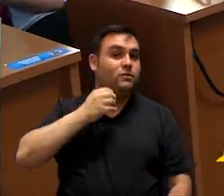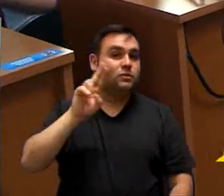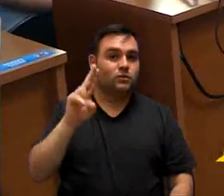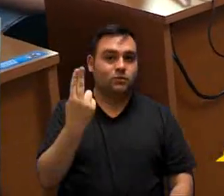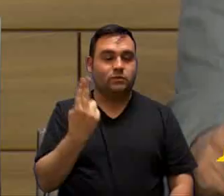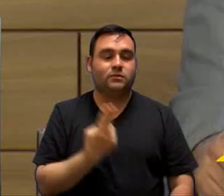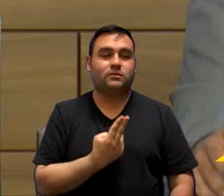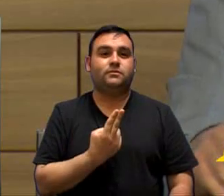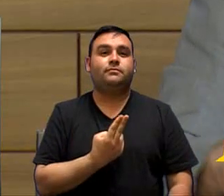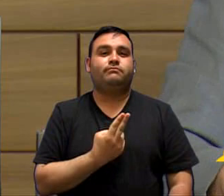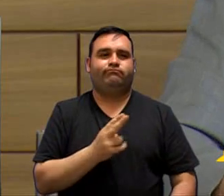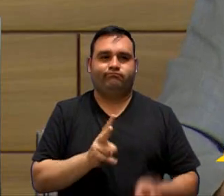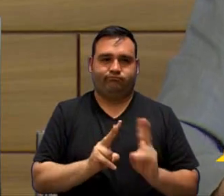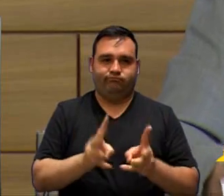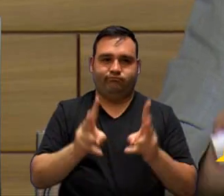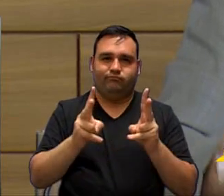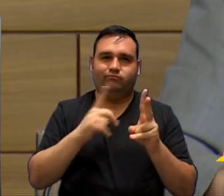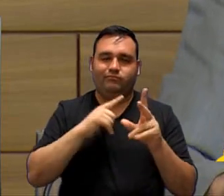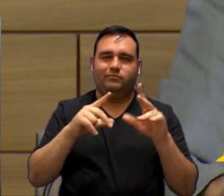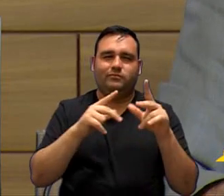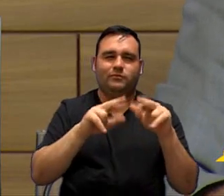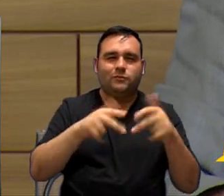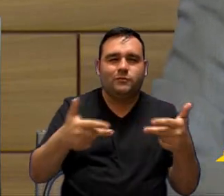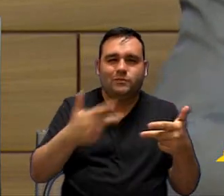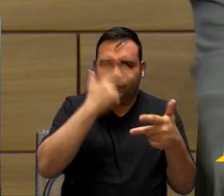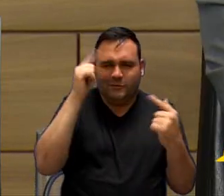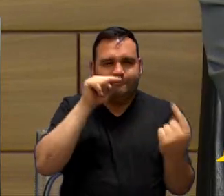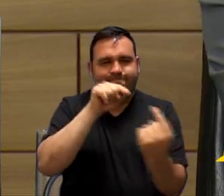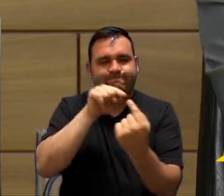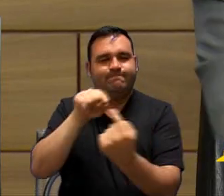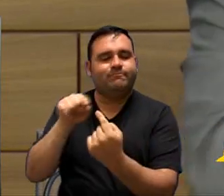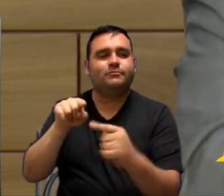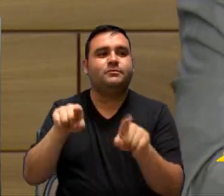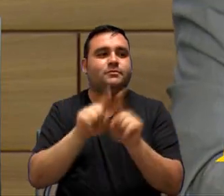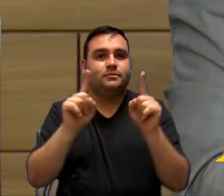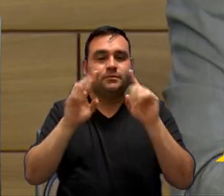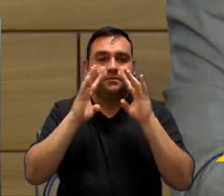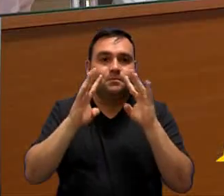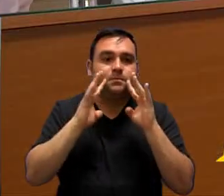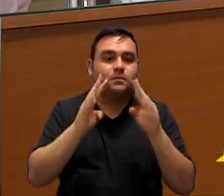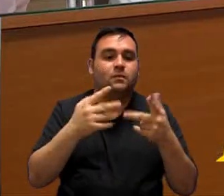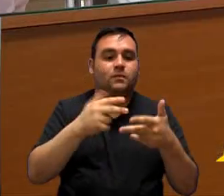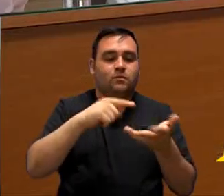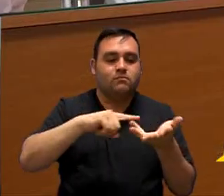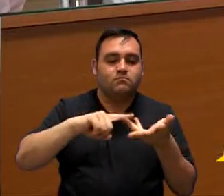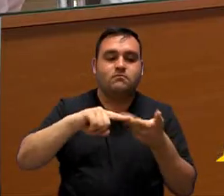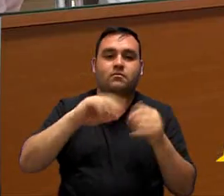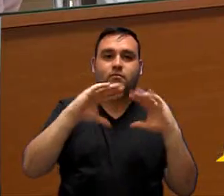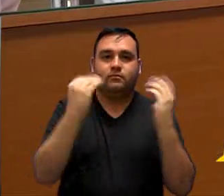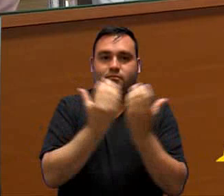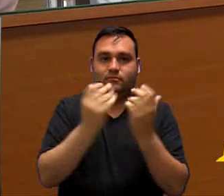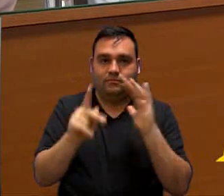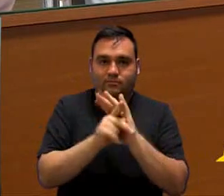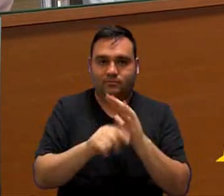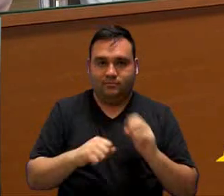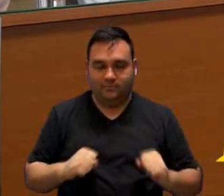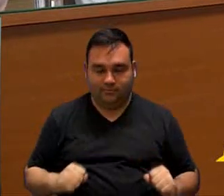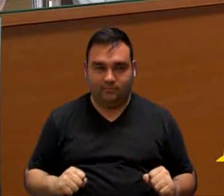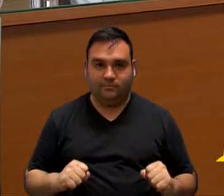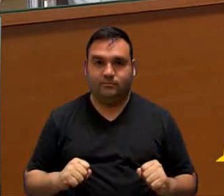Spicini, também sempre conectado com as causas do povo e atento às demandas aqui da Câmara Municipal.